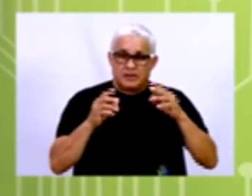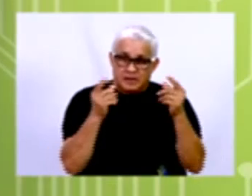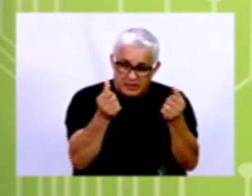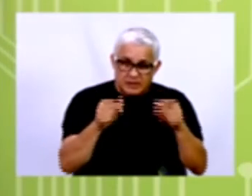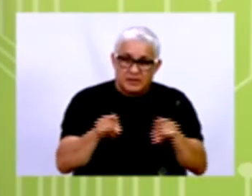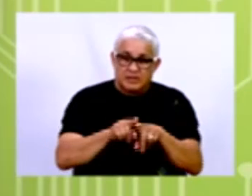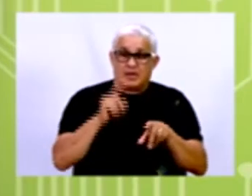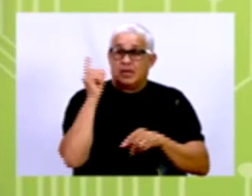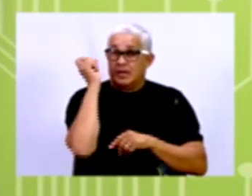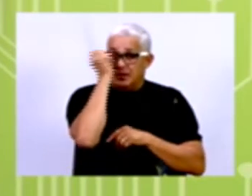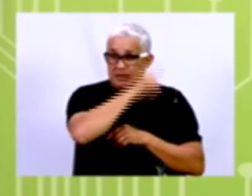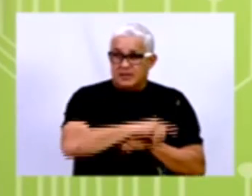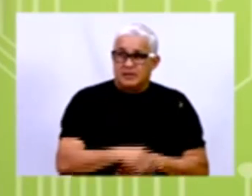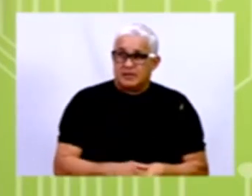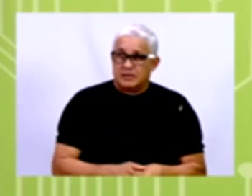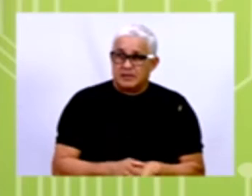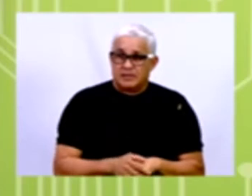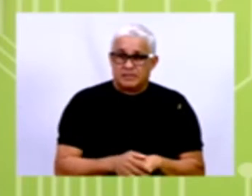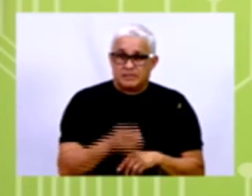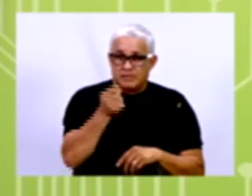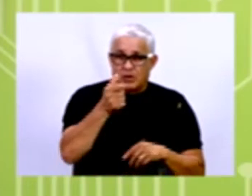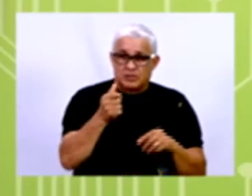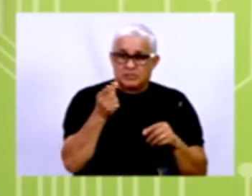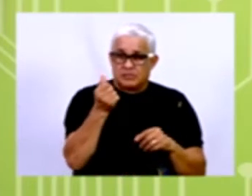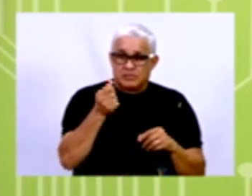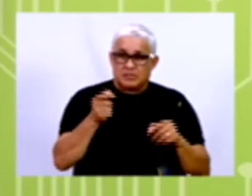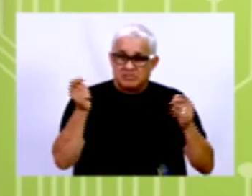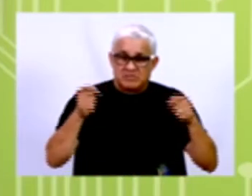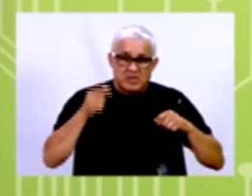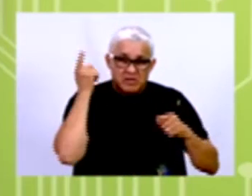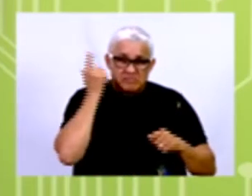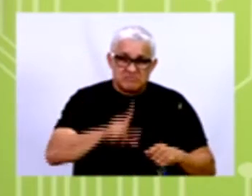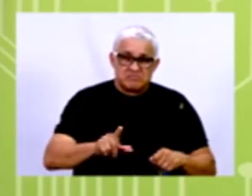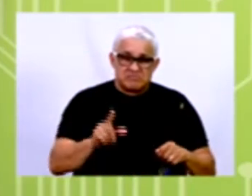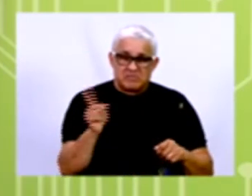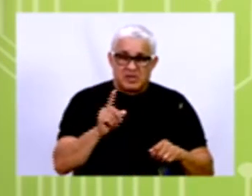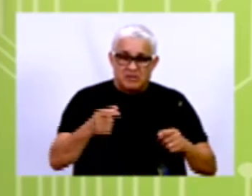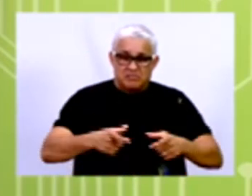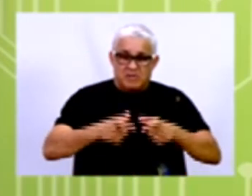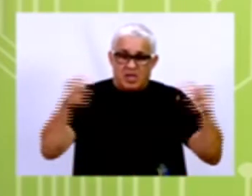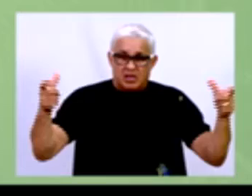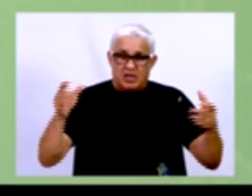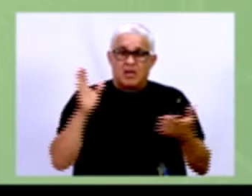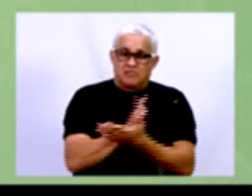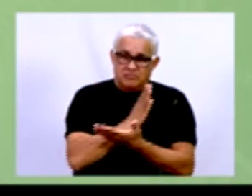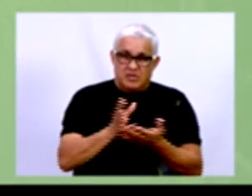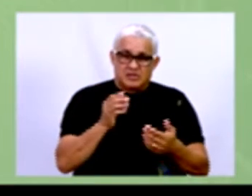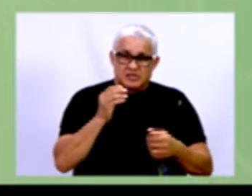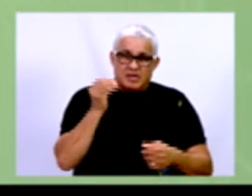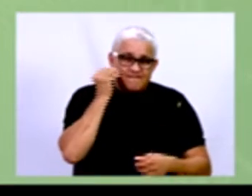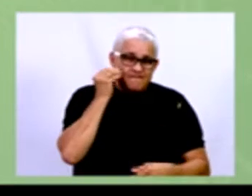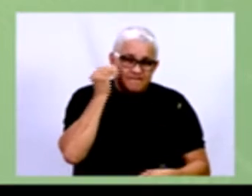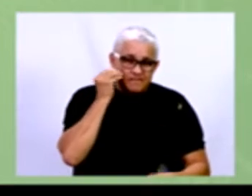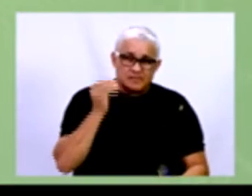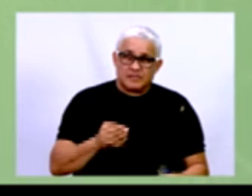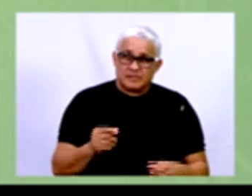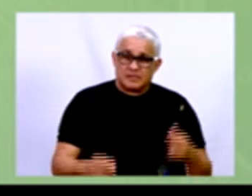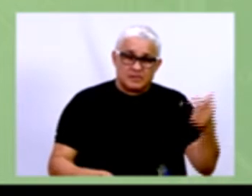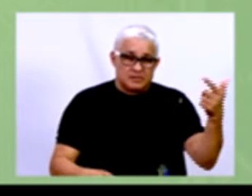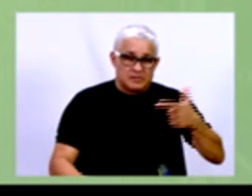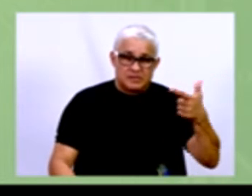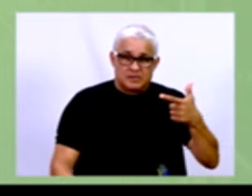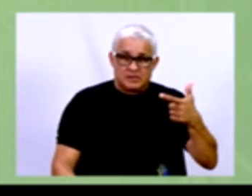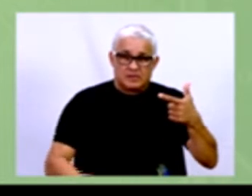é tão difícil que muito poucas economias conseguem crescer, embora todas elas tentem. Ok? Um segundo objetivo importante